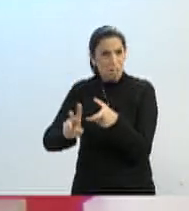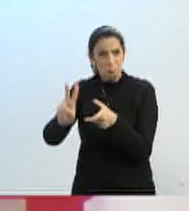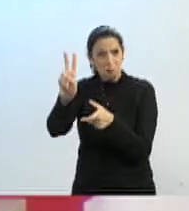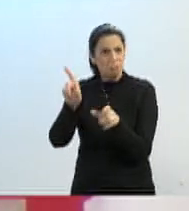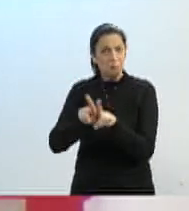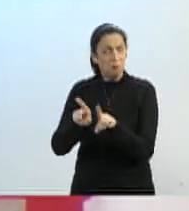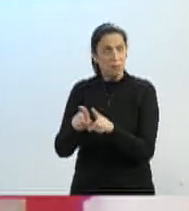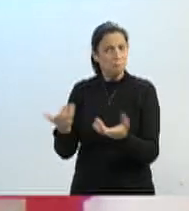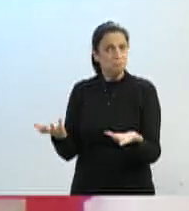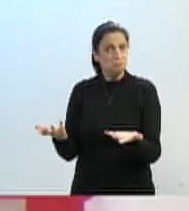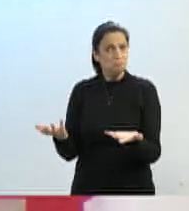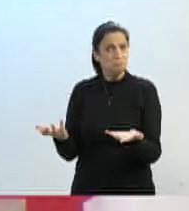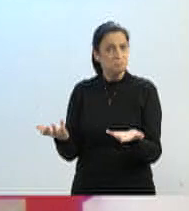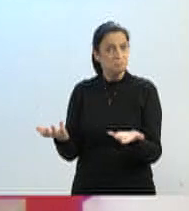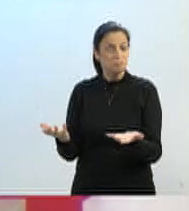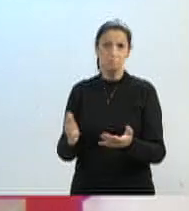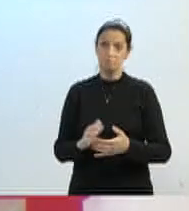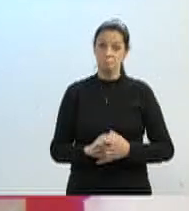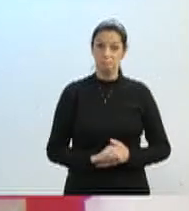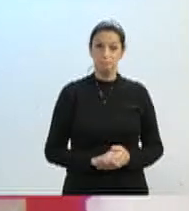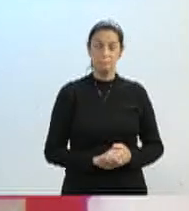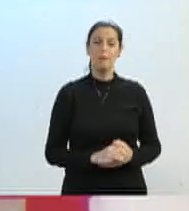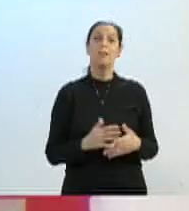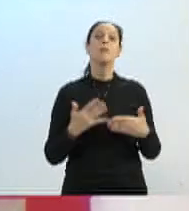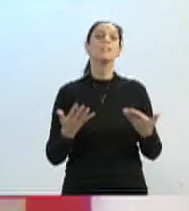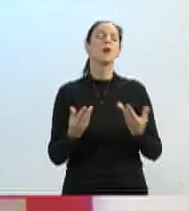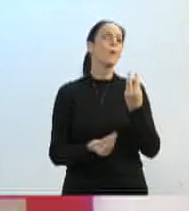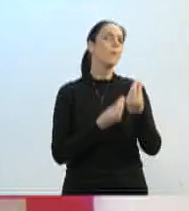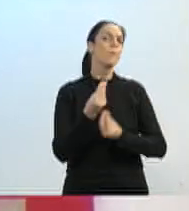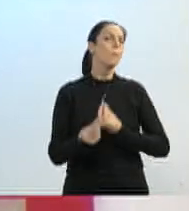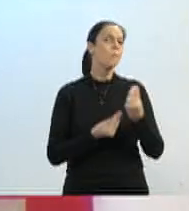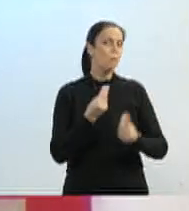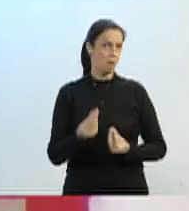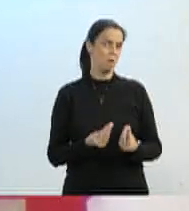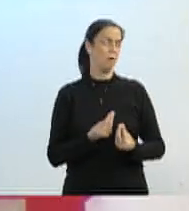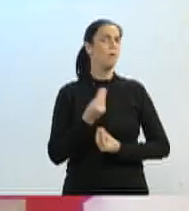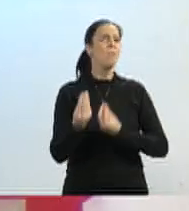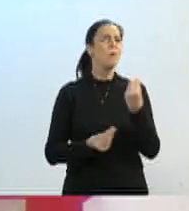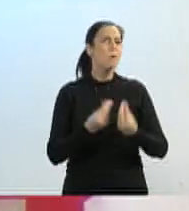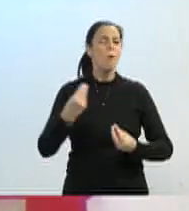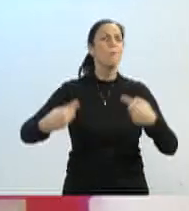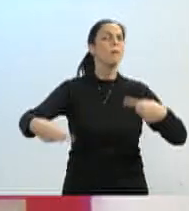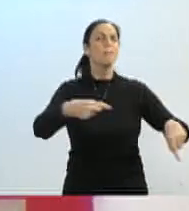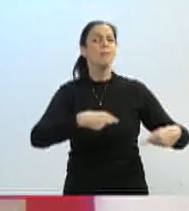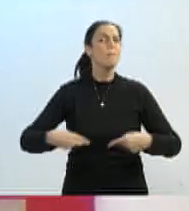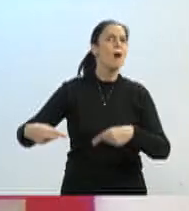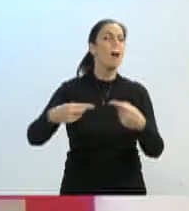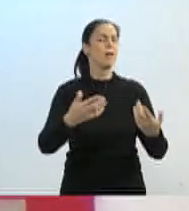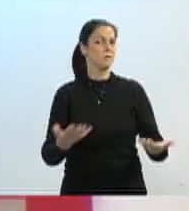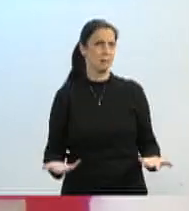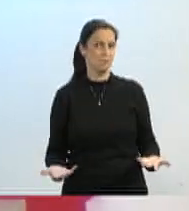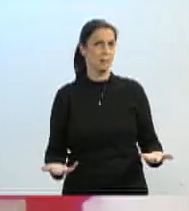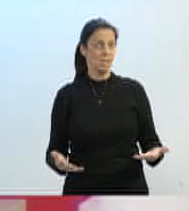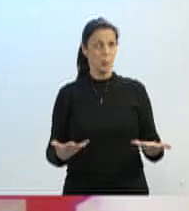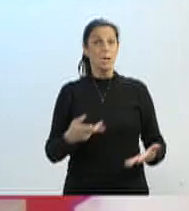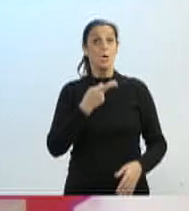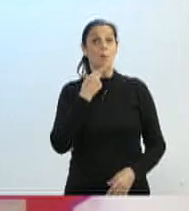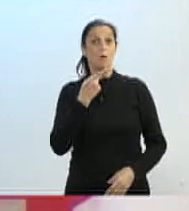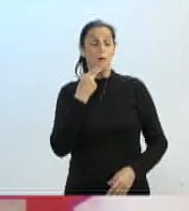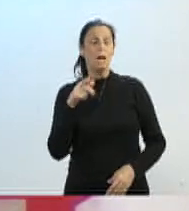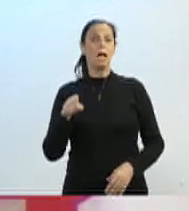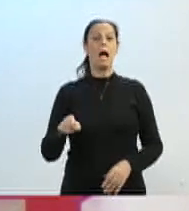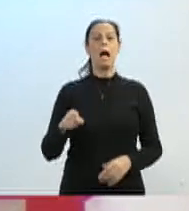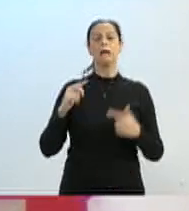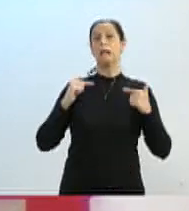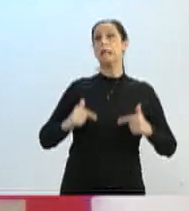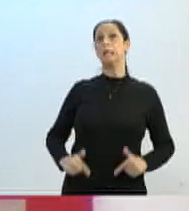também? Então, como podem debater? Na verdade, quando falam de neutralidade, a